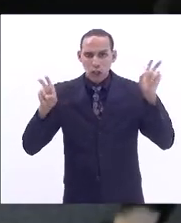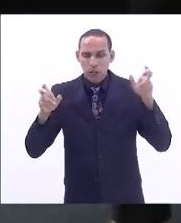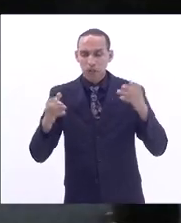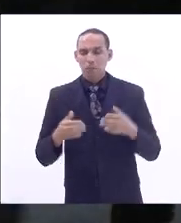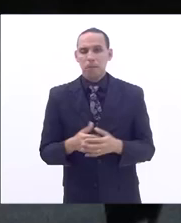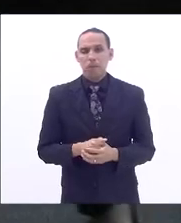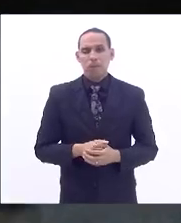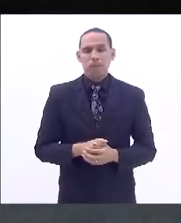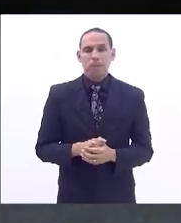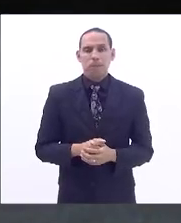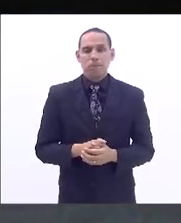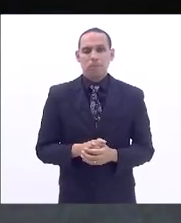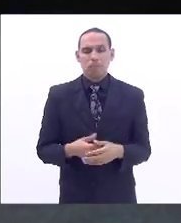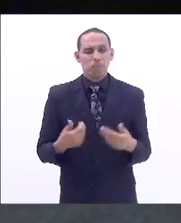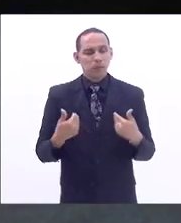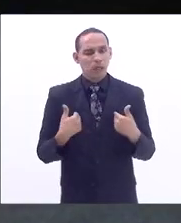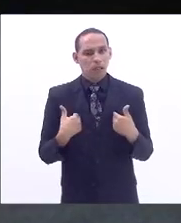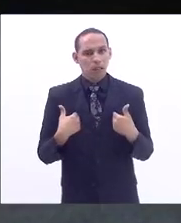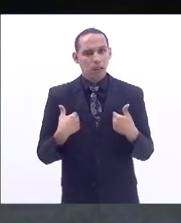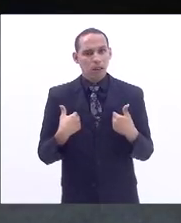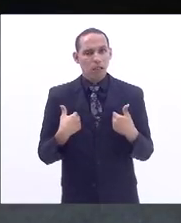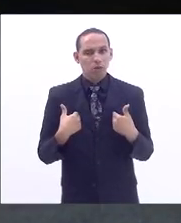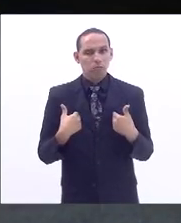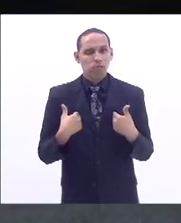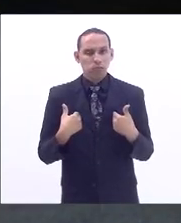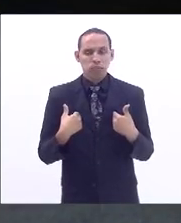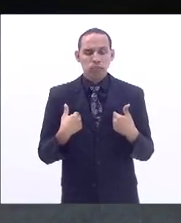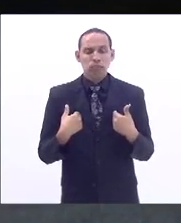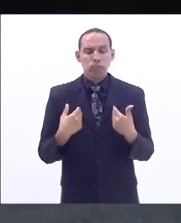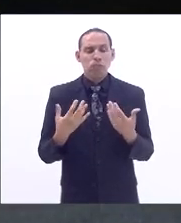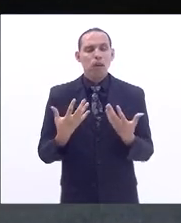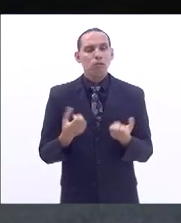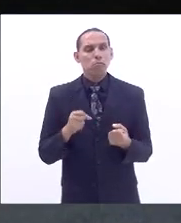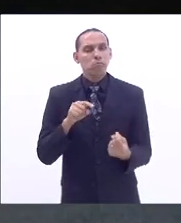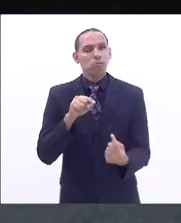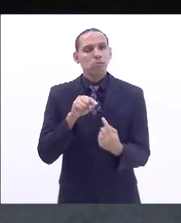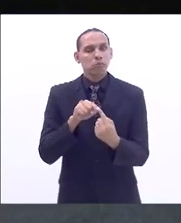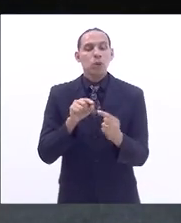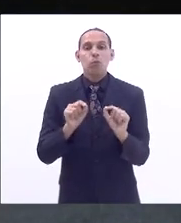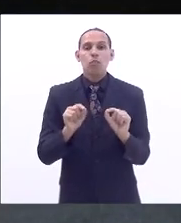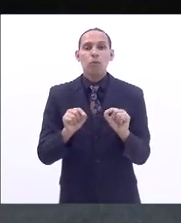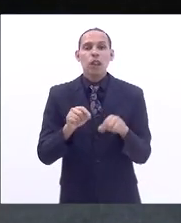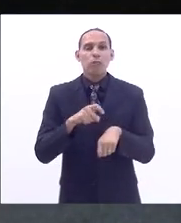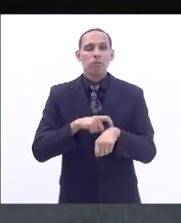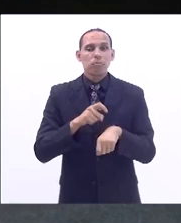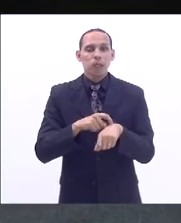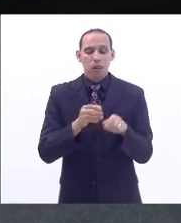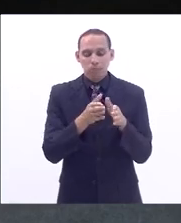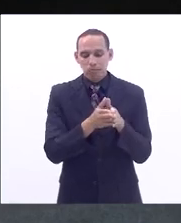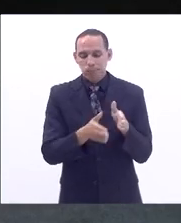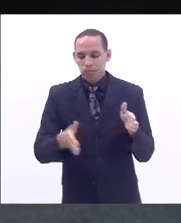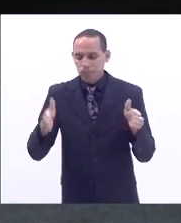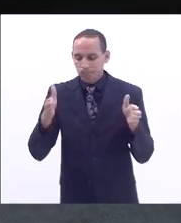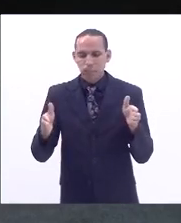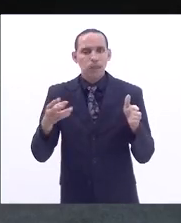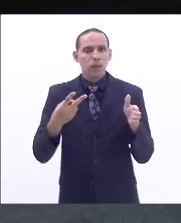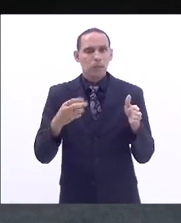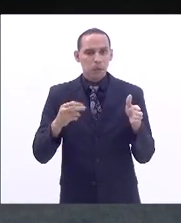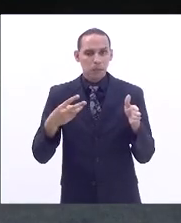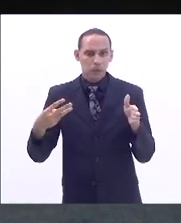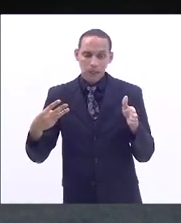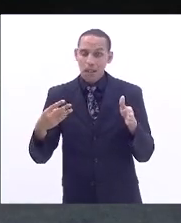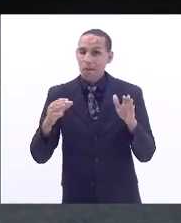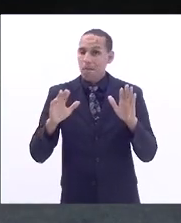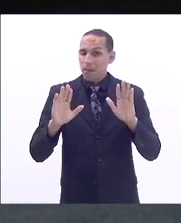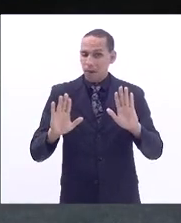eu sou a favor se apresente de prorrogar até o 2023